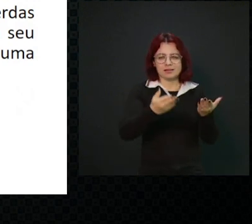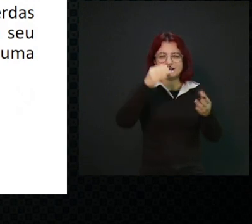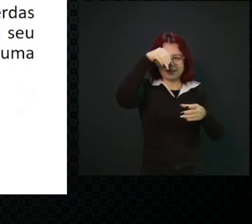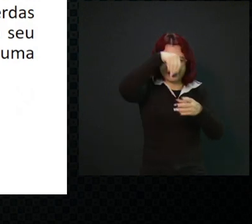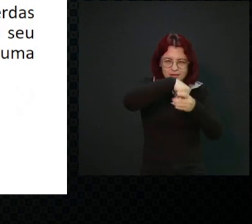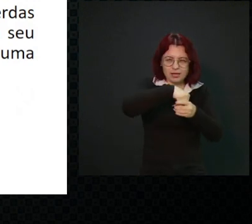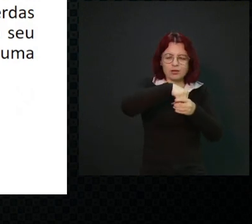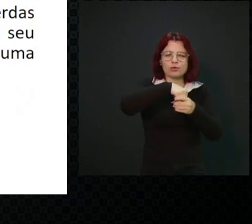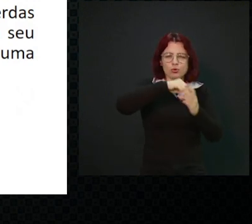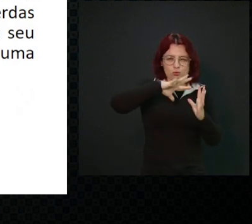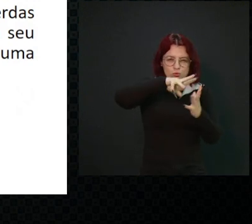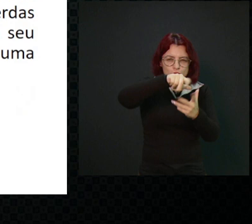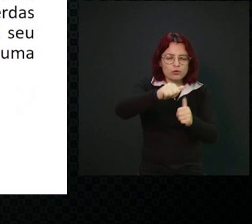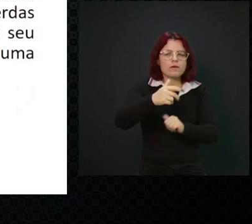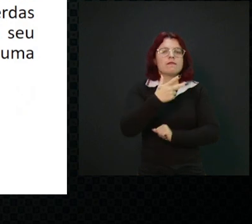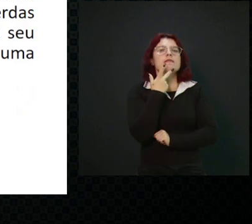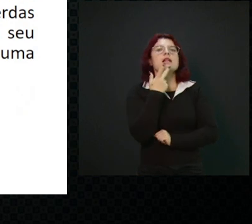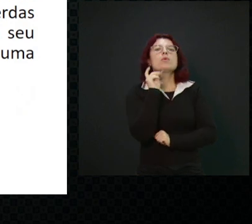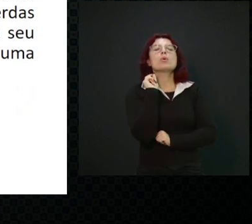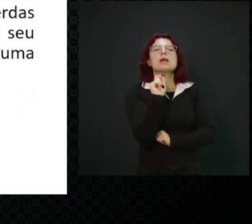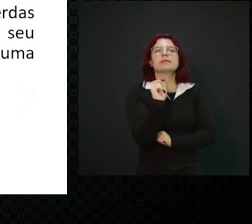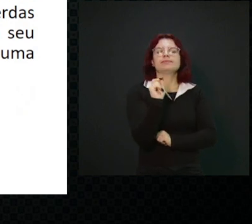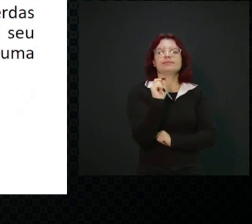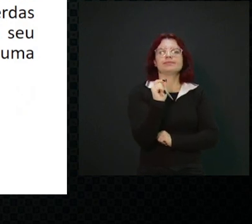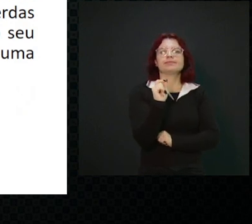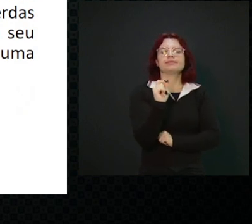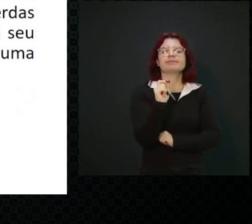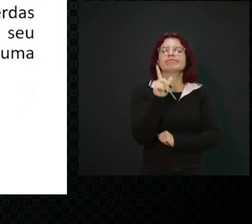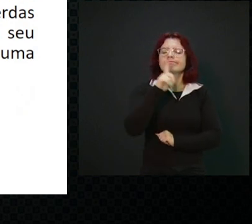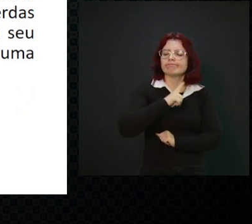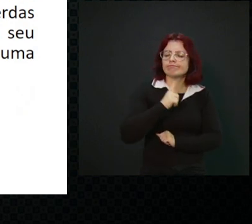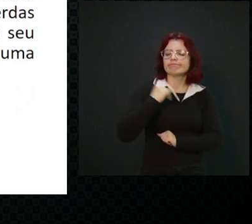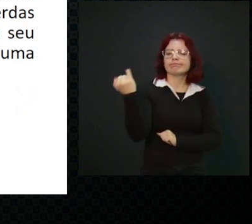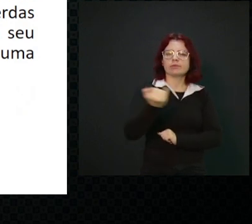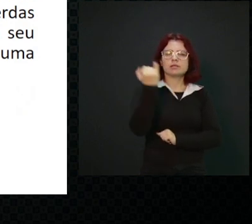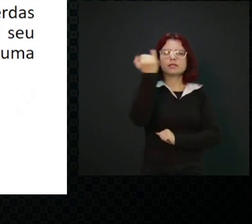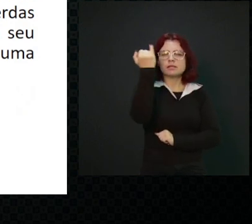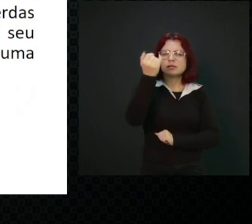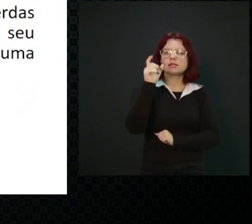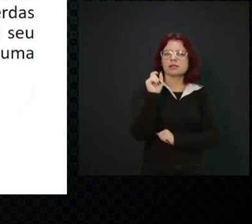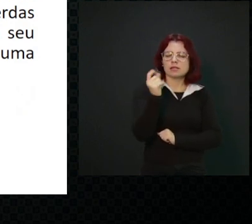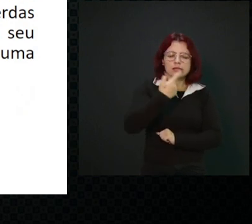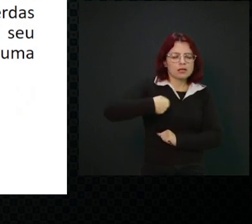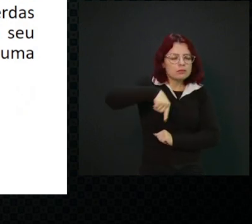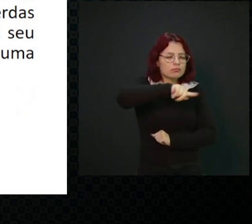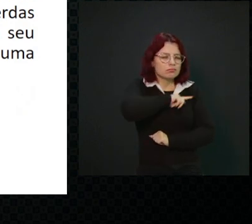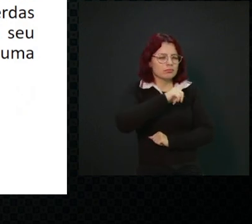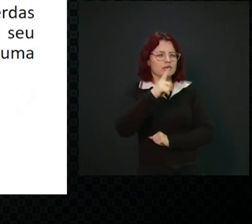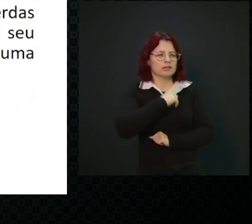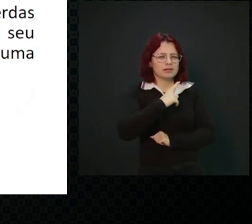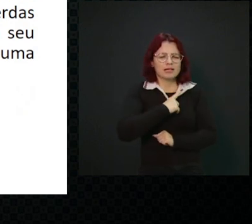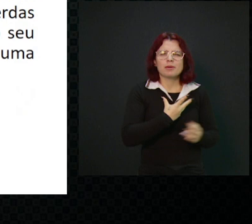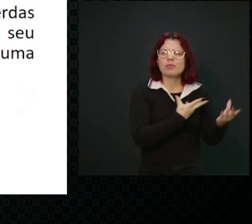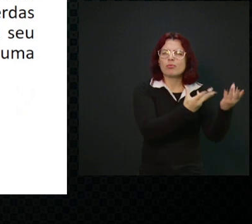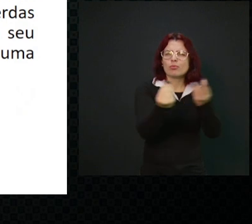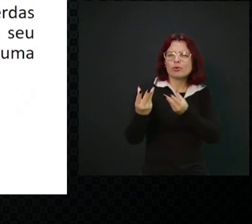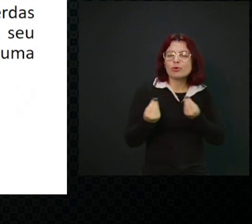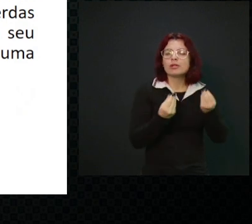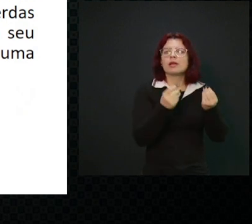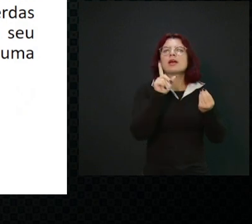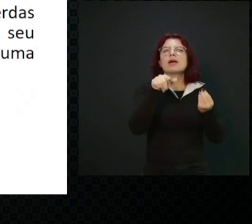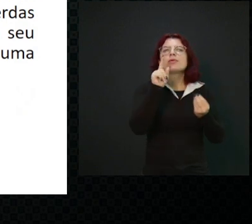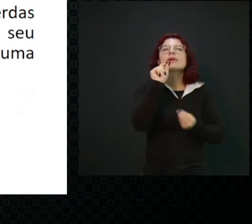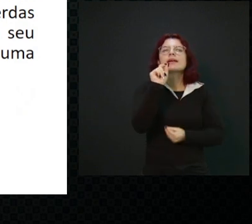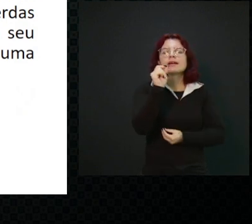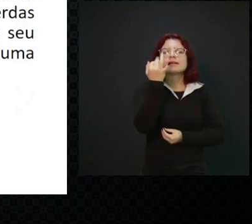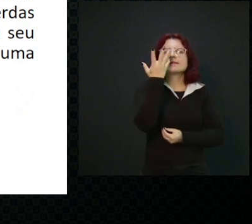nós estamos adotando, que é muito importante e que nós temos também bastante, é a criança,